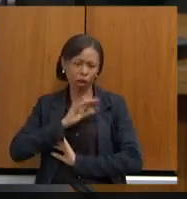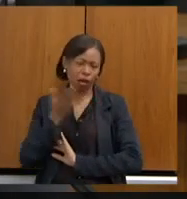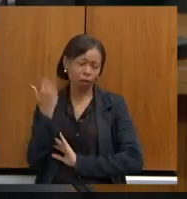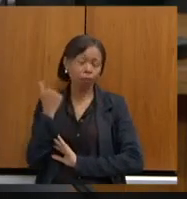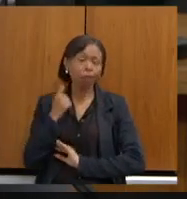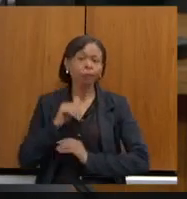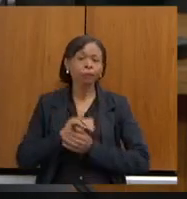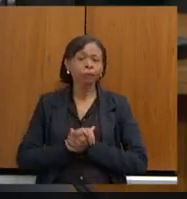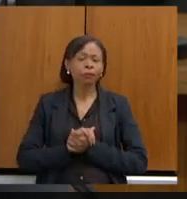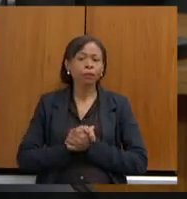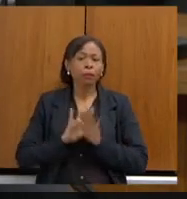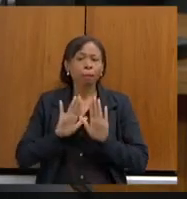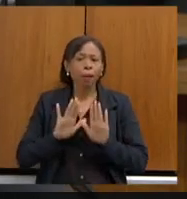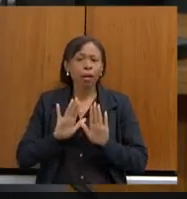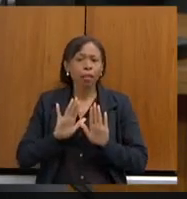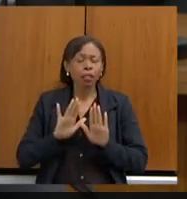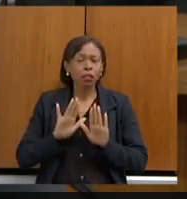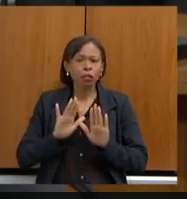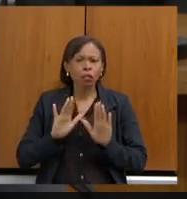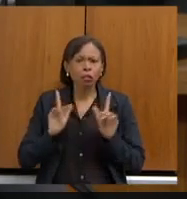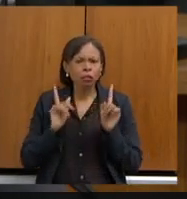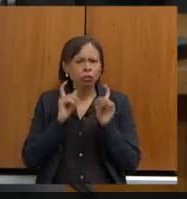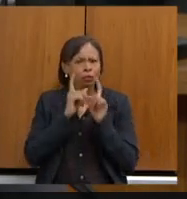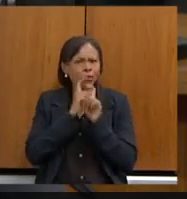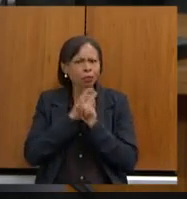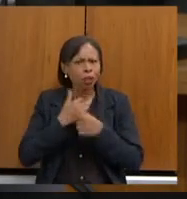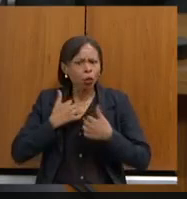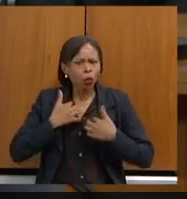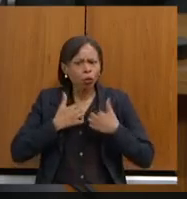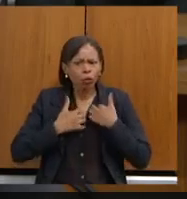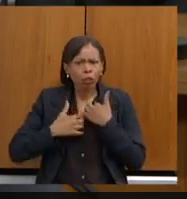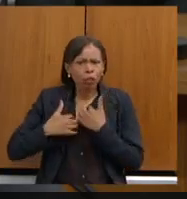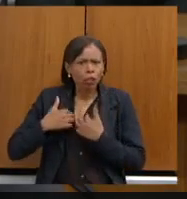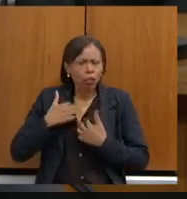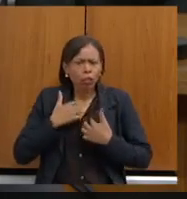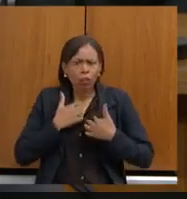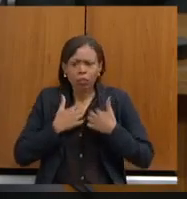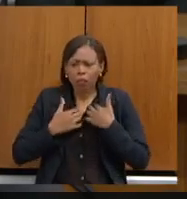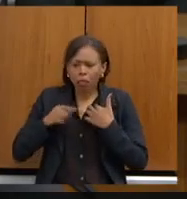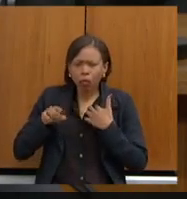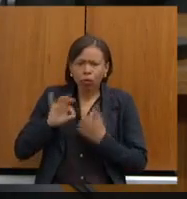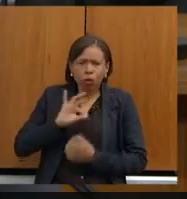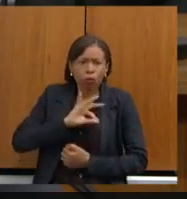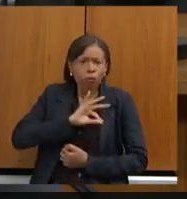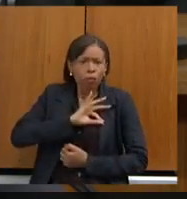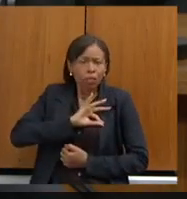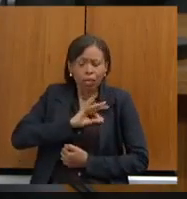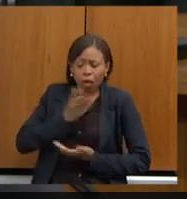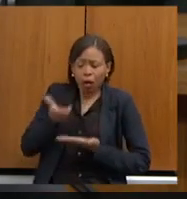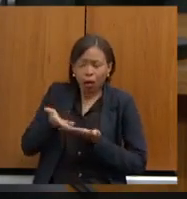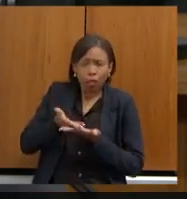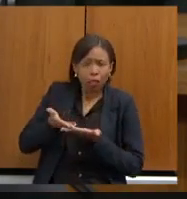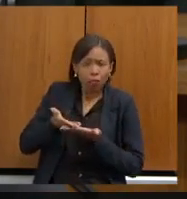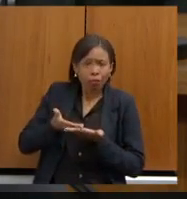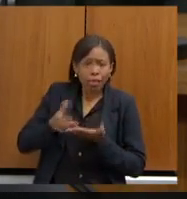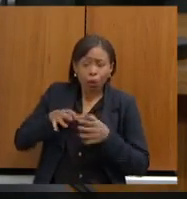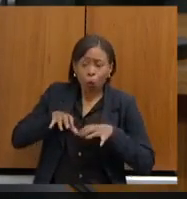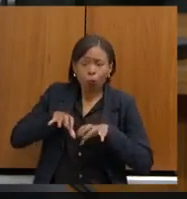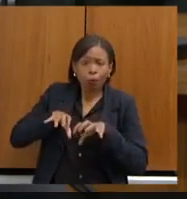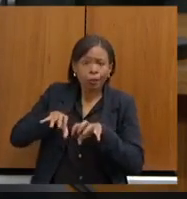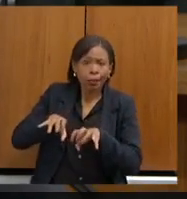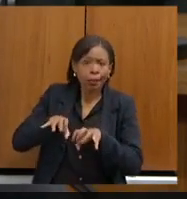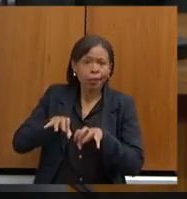o atendimento do policial em câncer cirurgia marcada CTI marcado